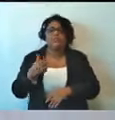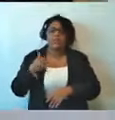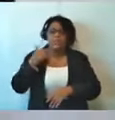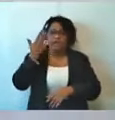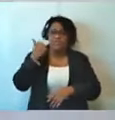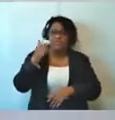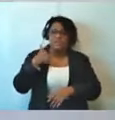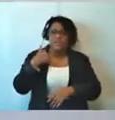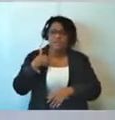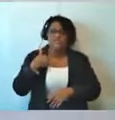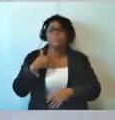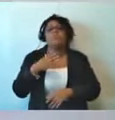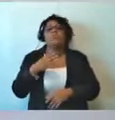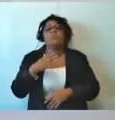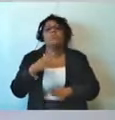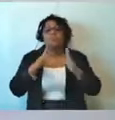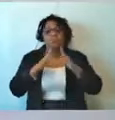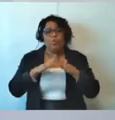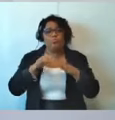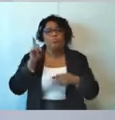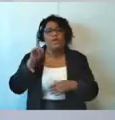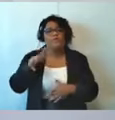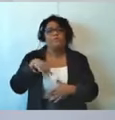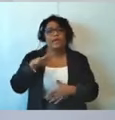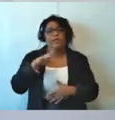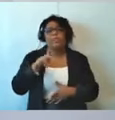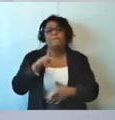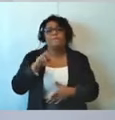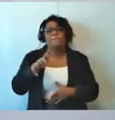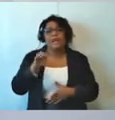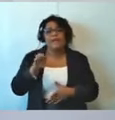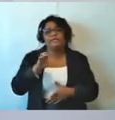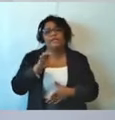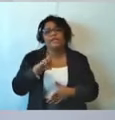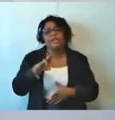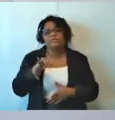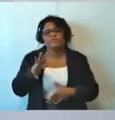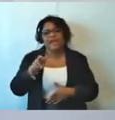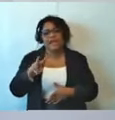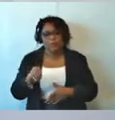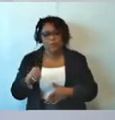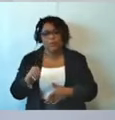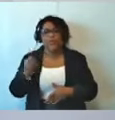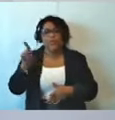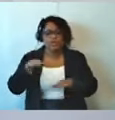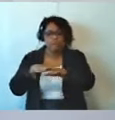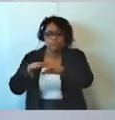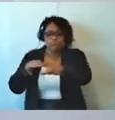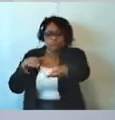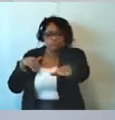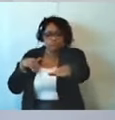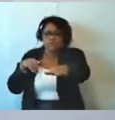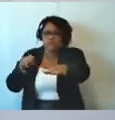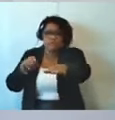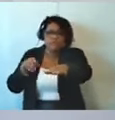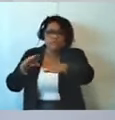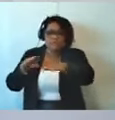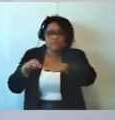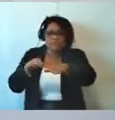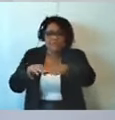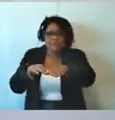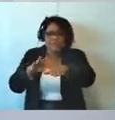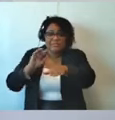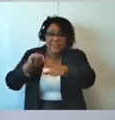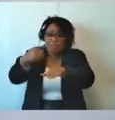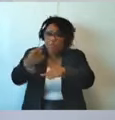trajetos todo dia. Esse ponto é o principal ponto ali de Gargalo. A partir dali não tem problema, não há necessidade. Então, a gente está dentro da via da cidade,